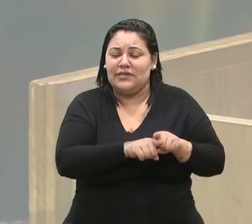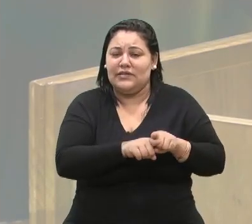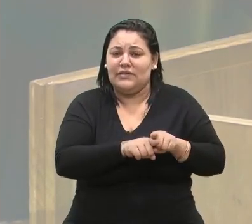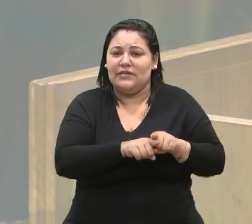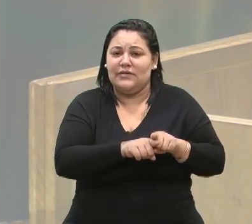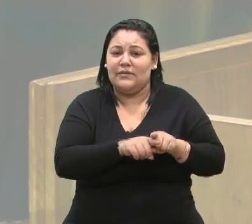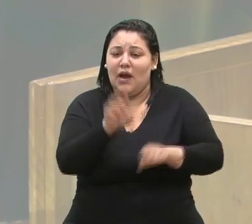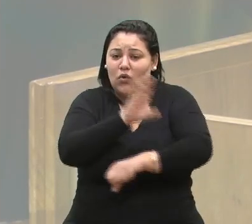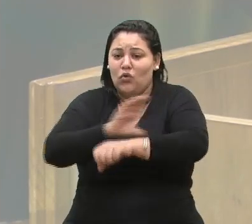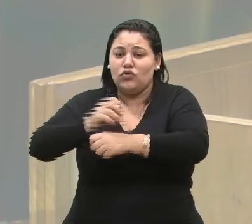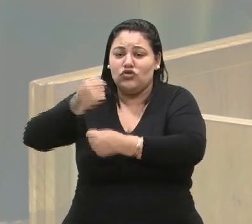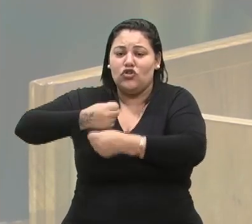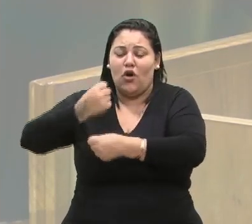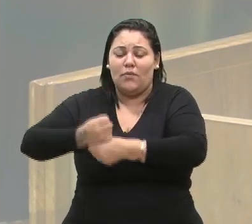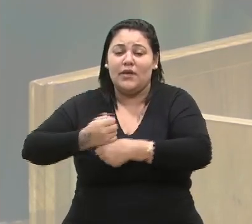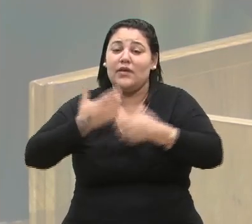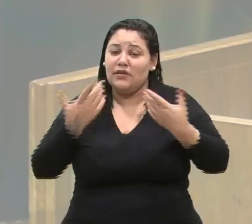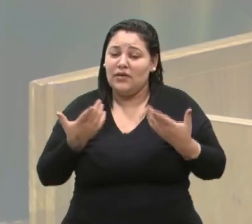encerrando minha fala,